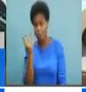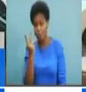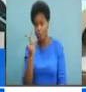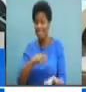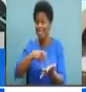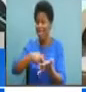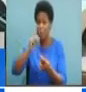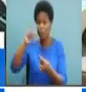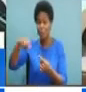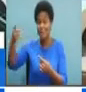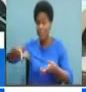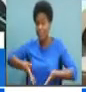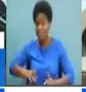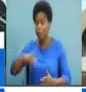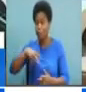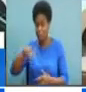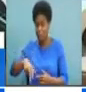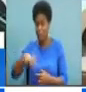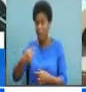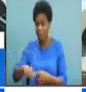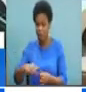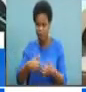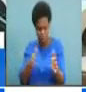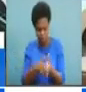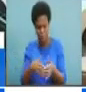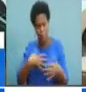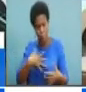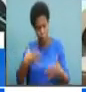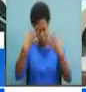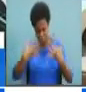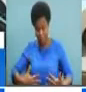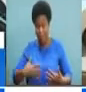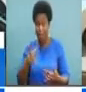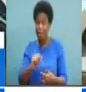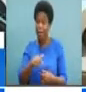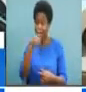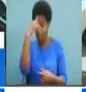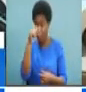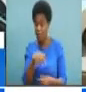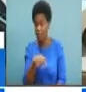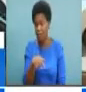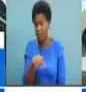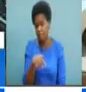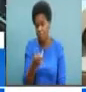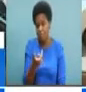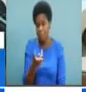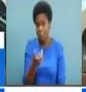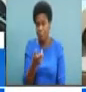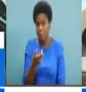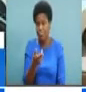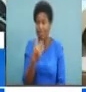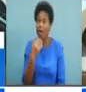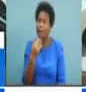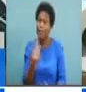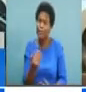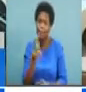especialistas portugueses que estiveram do corpo e alma nesta iniciativa. Agradecer à